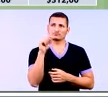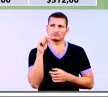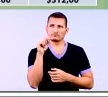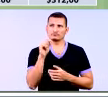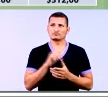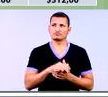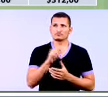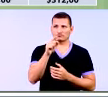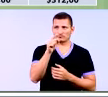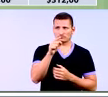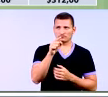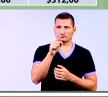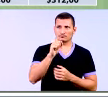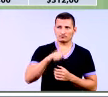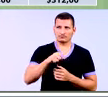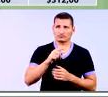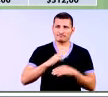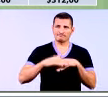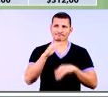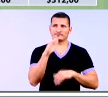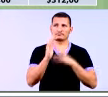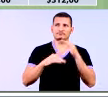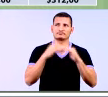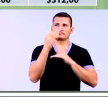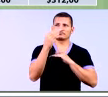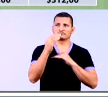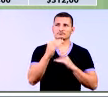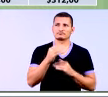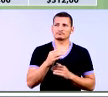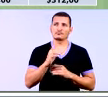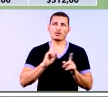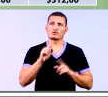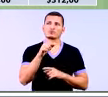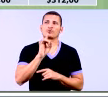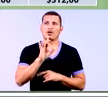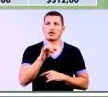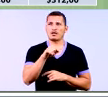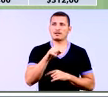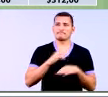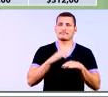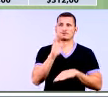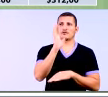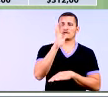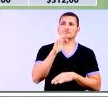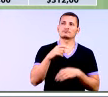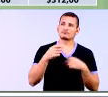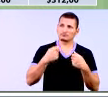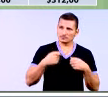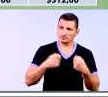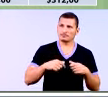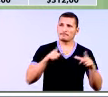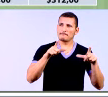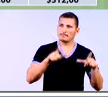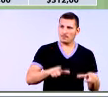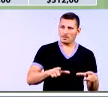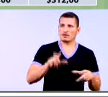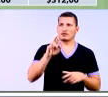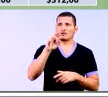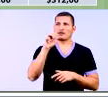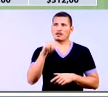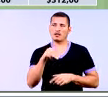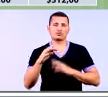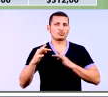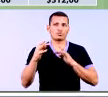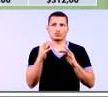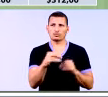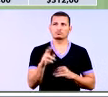aqui que é o mais moderno. Mas aí eu tenho que gastar, não é só ele que é mais caro, a memória que eu vou precisar, a placa-mãe que eu vou precisar, tudo que eu vou usar para